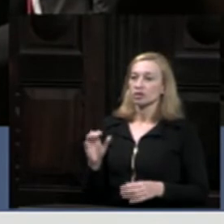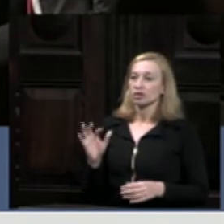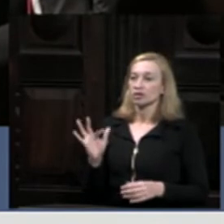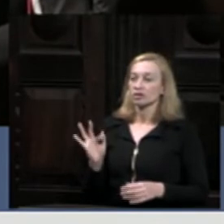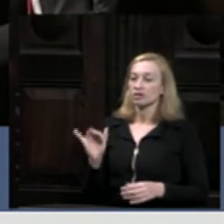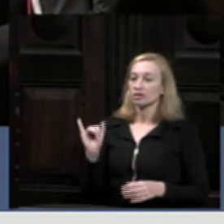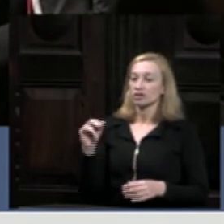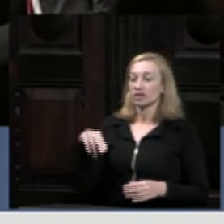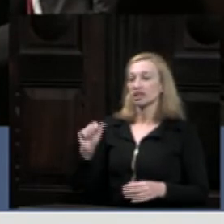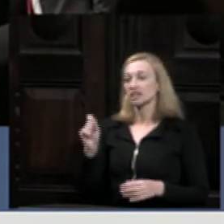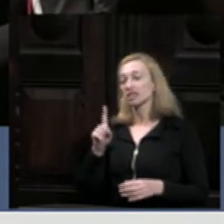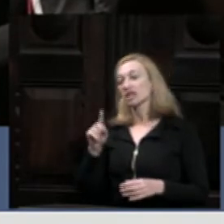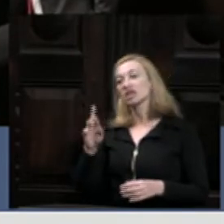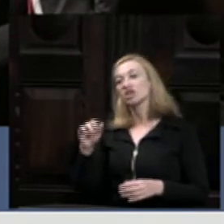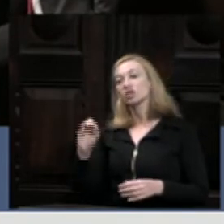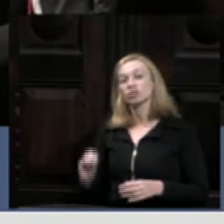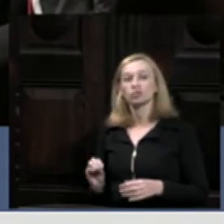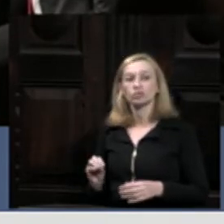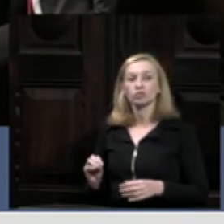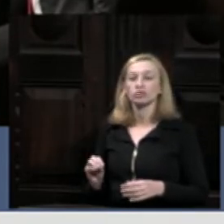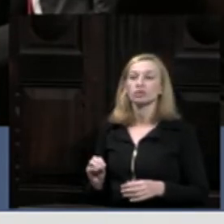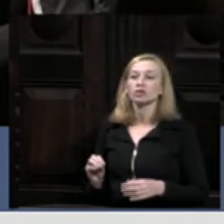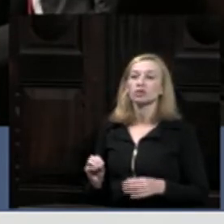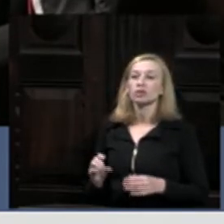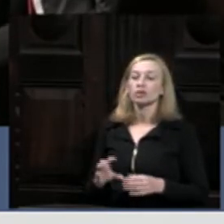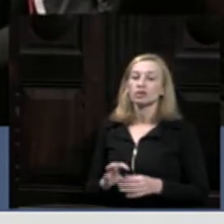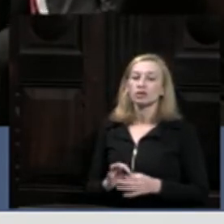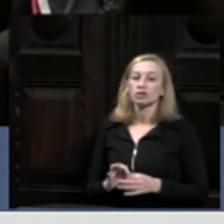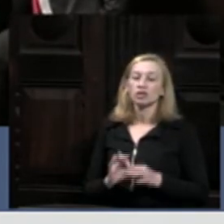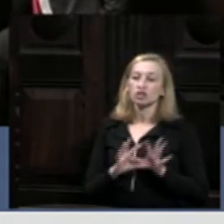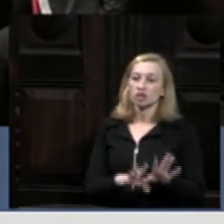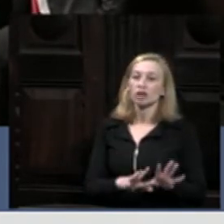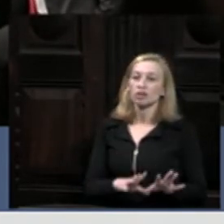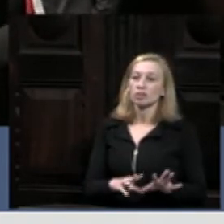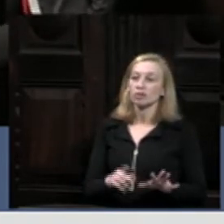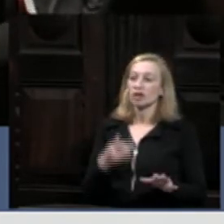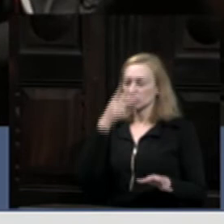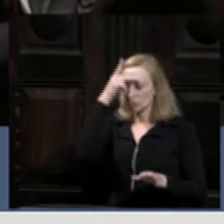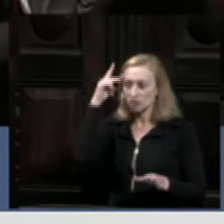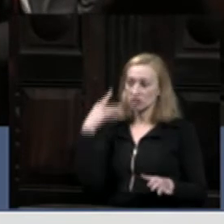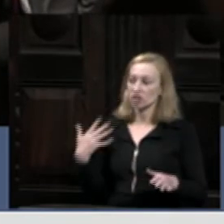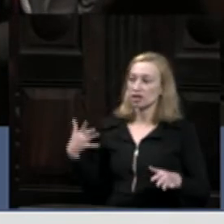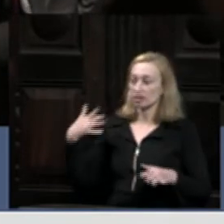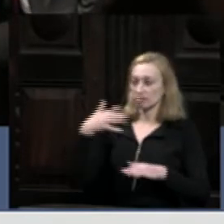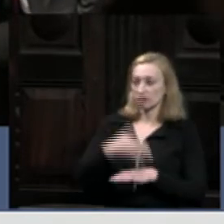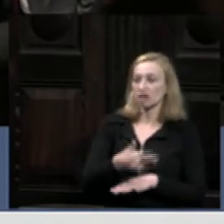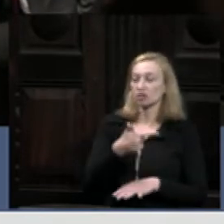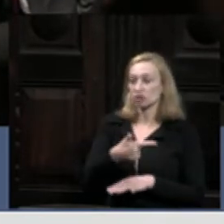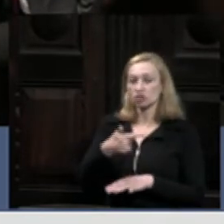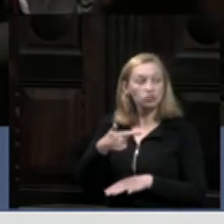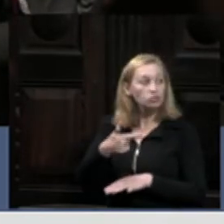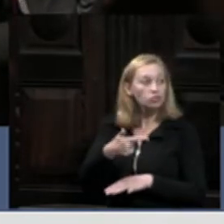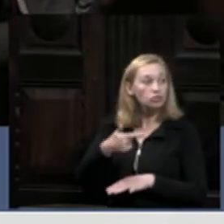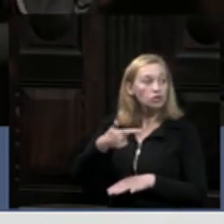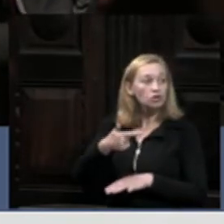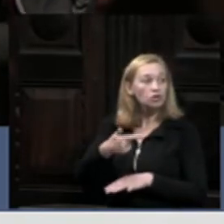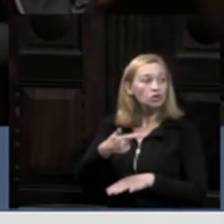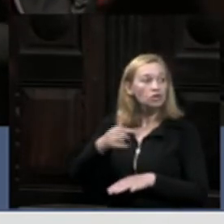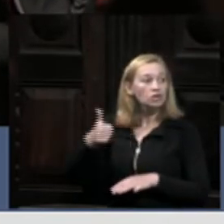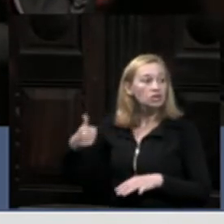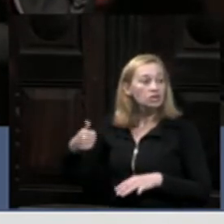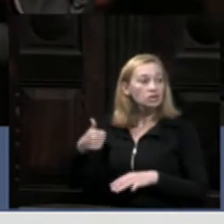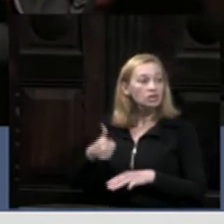no Estado em 2013. Por via de consequência, além